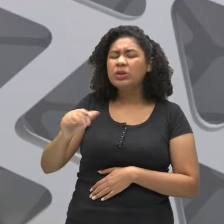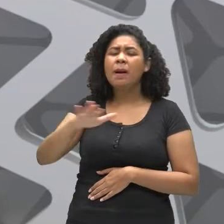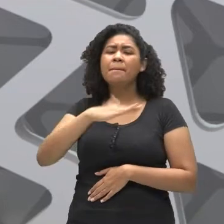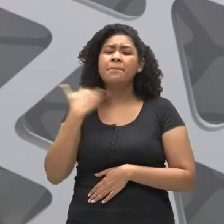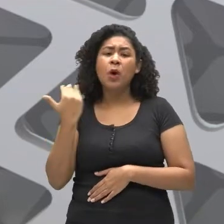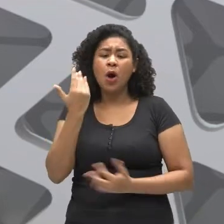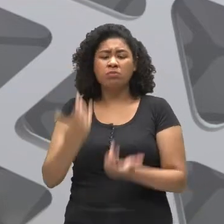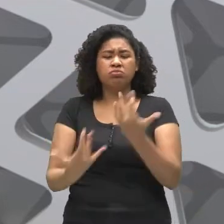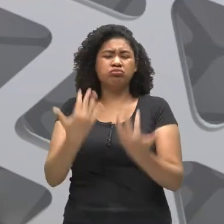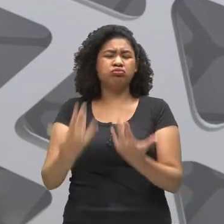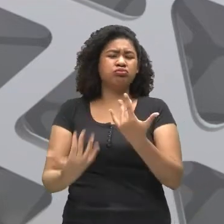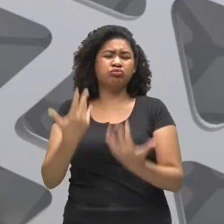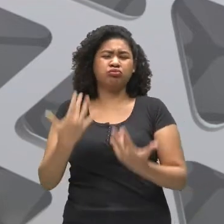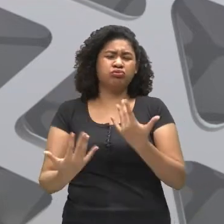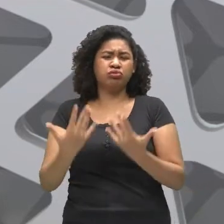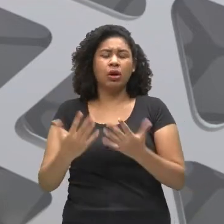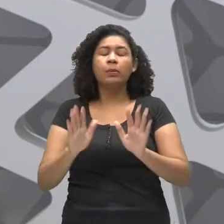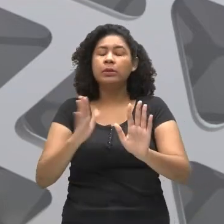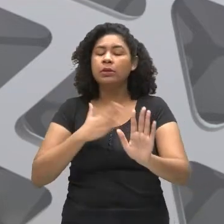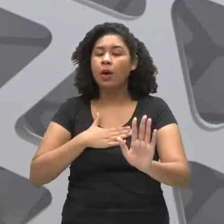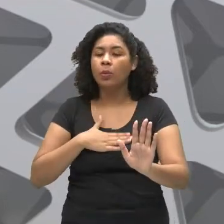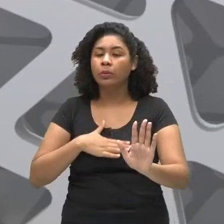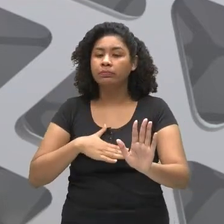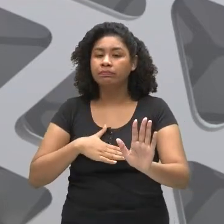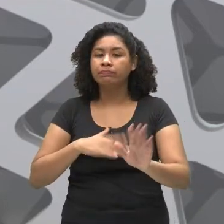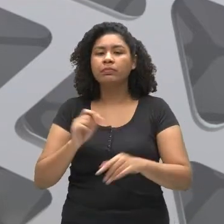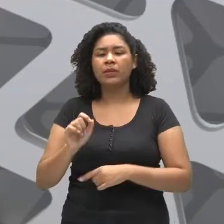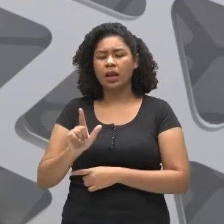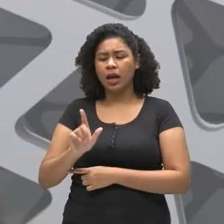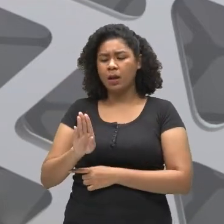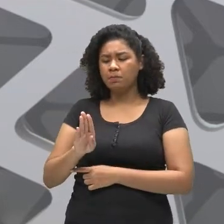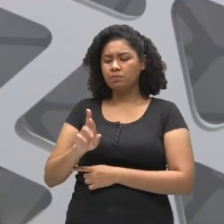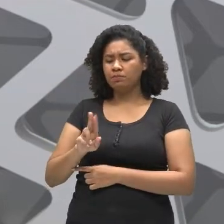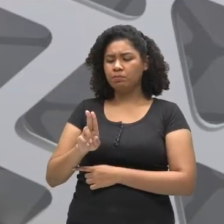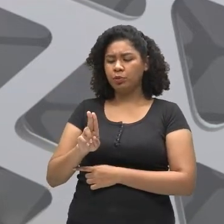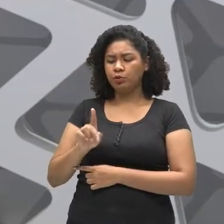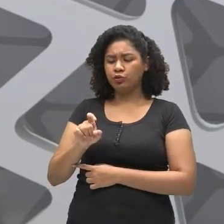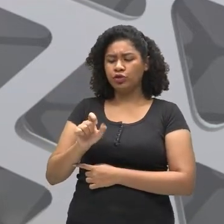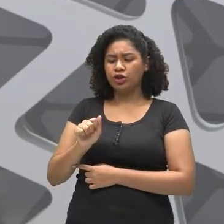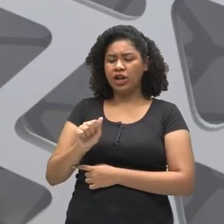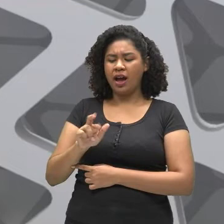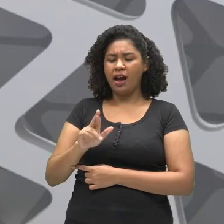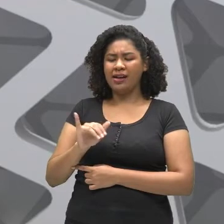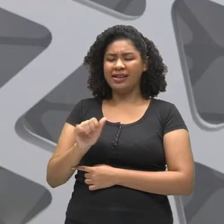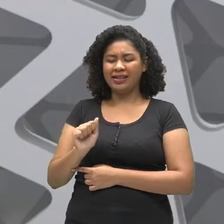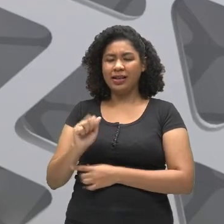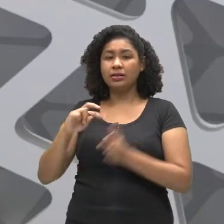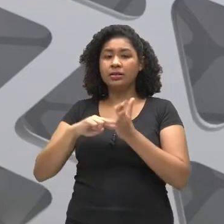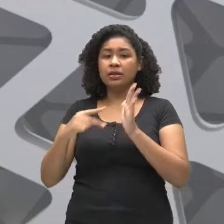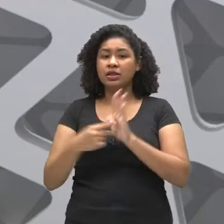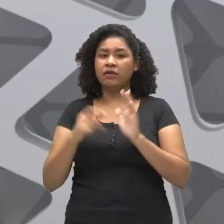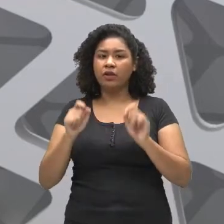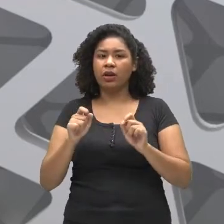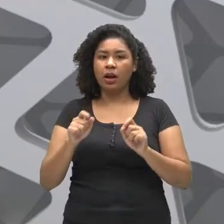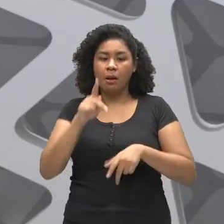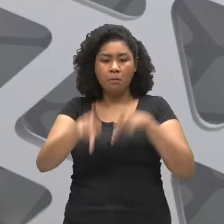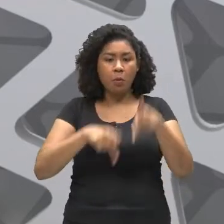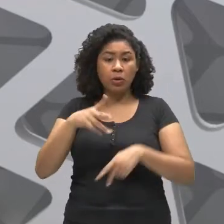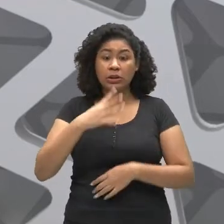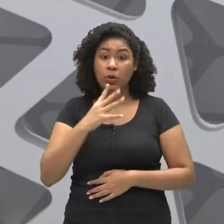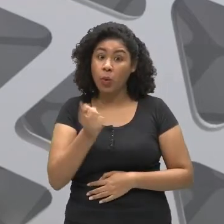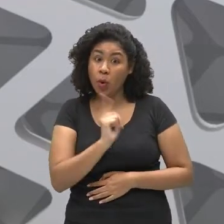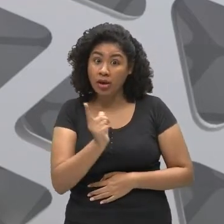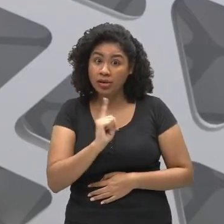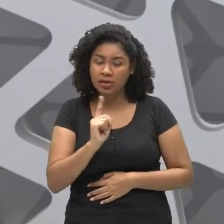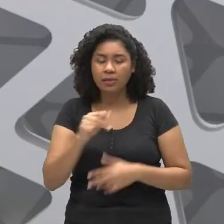mas vejam bem. O que era considerado bruxaria? Era tudo aquilo que não era de conhecimento das pessoas. Então,